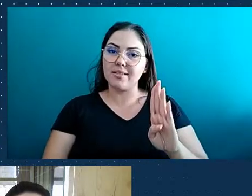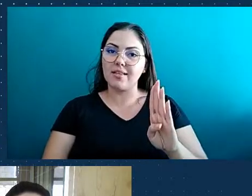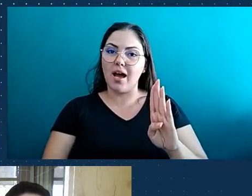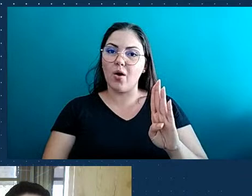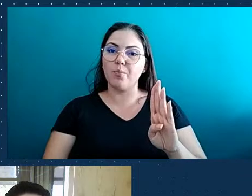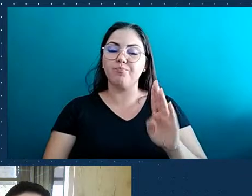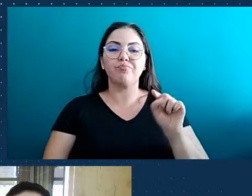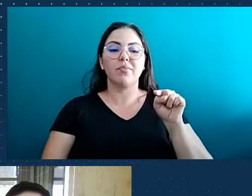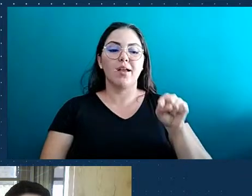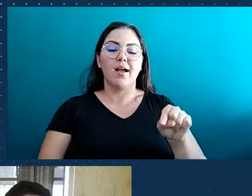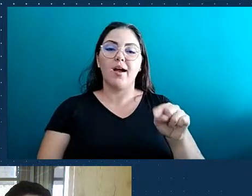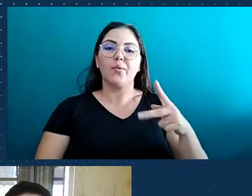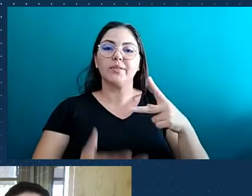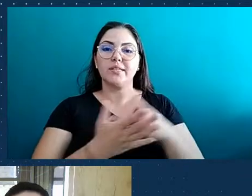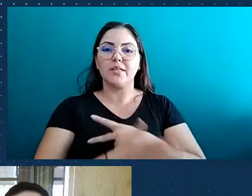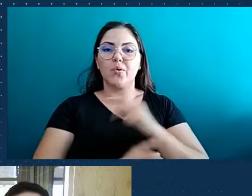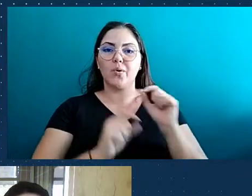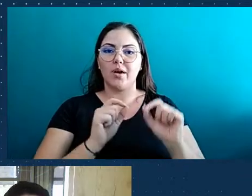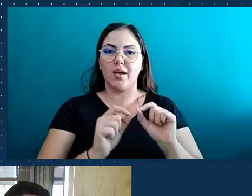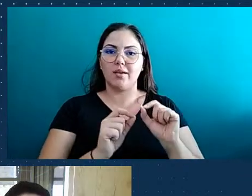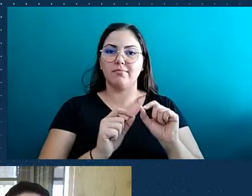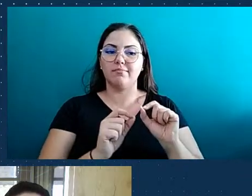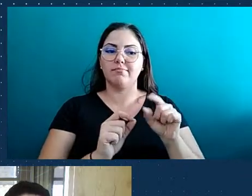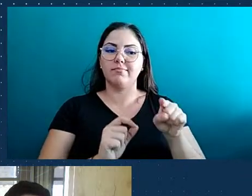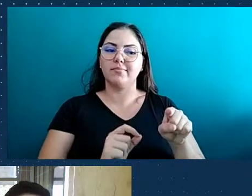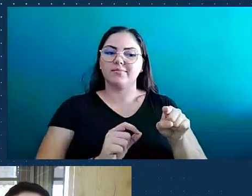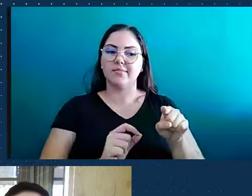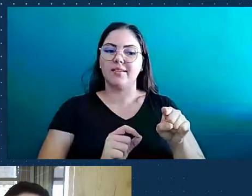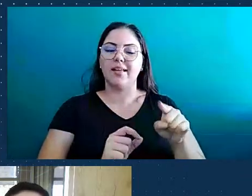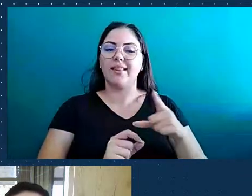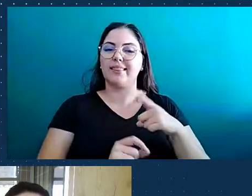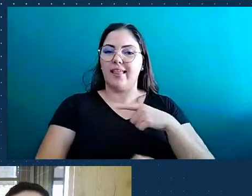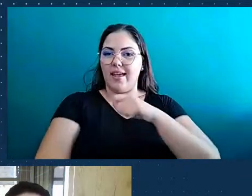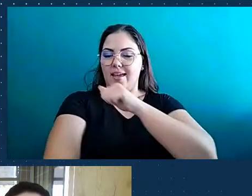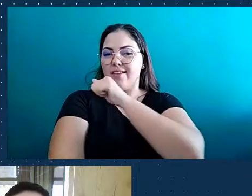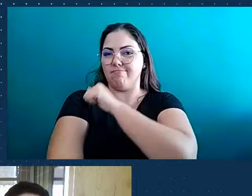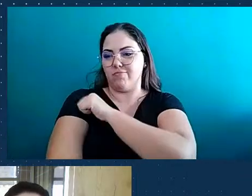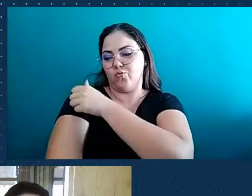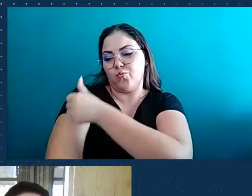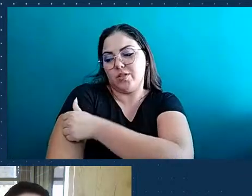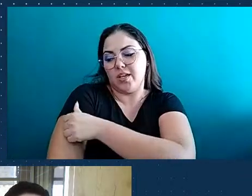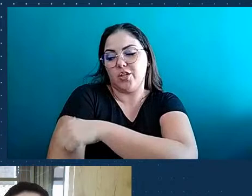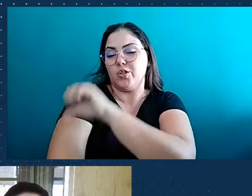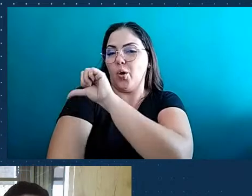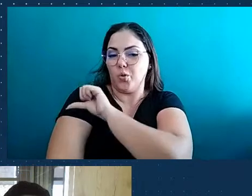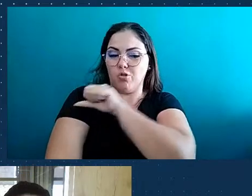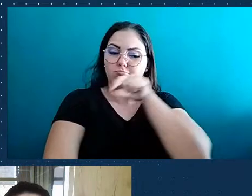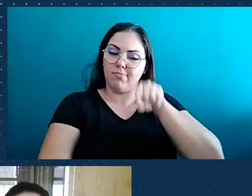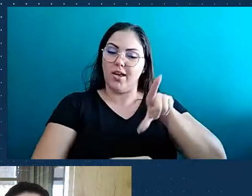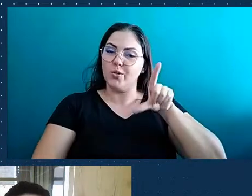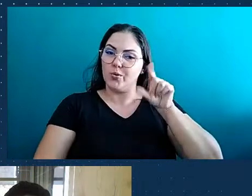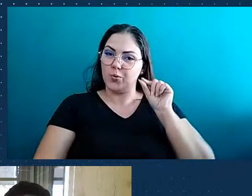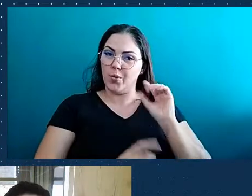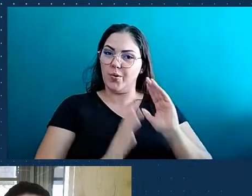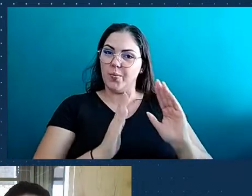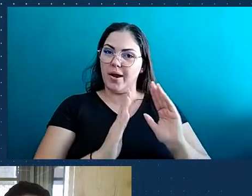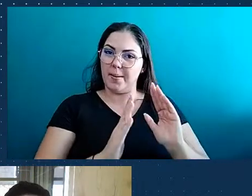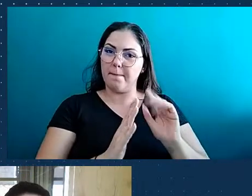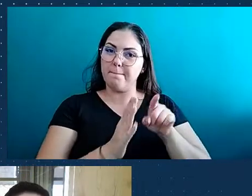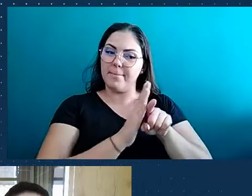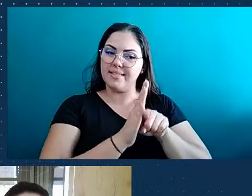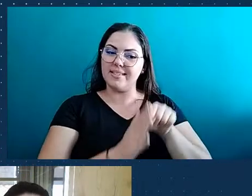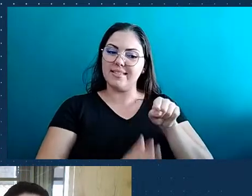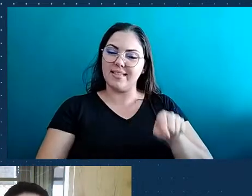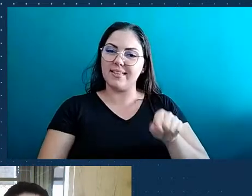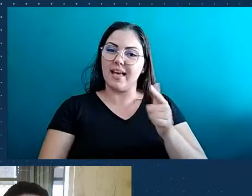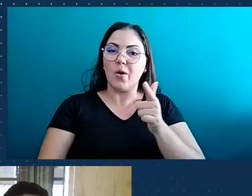ensino fundamental. Aí eu digo, opa, faltou a educação infantil. Uhum. Então, nesse caso, eu estudei a